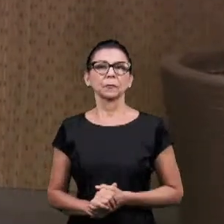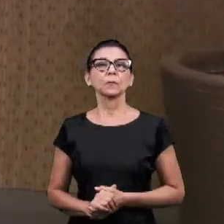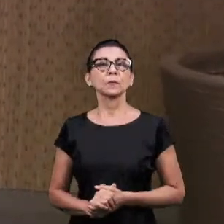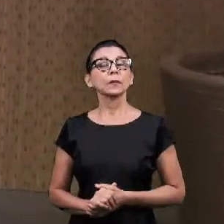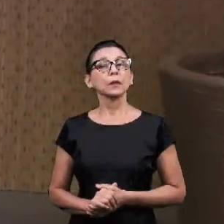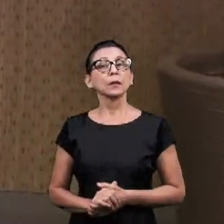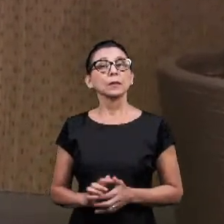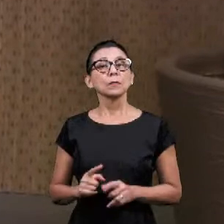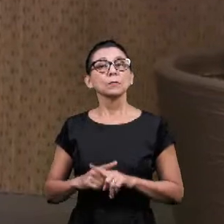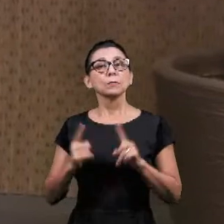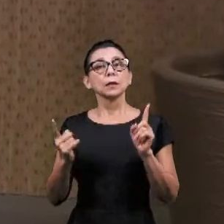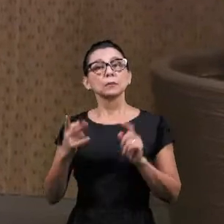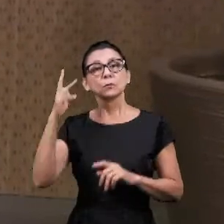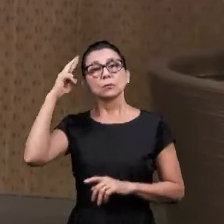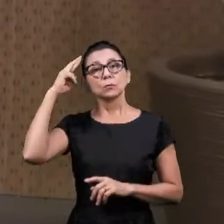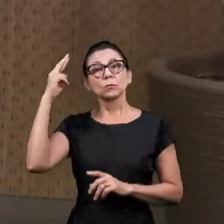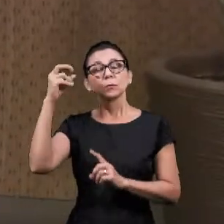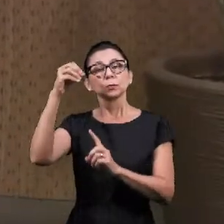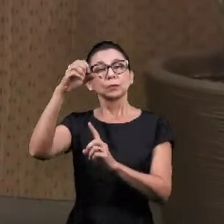pela sua